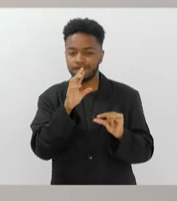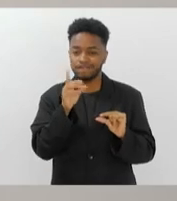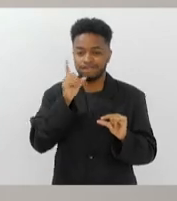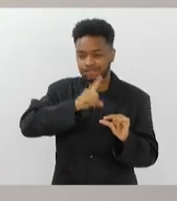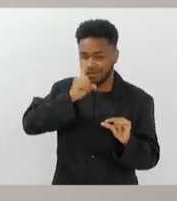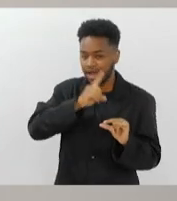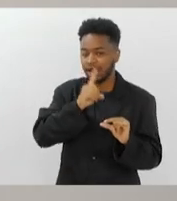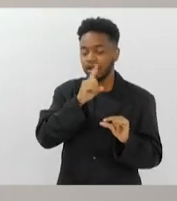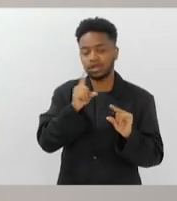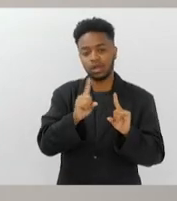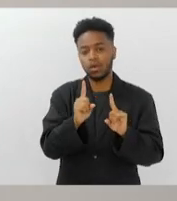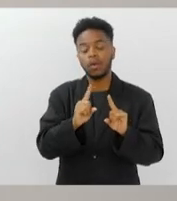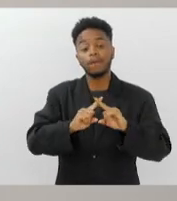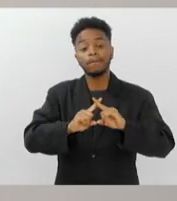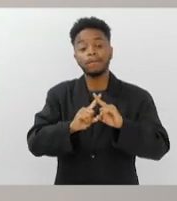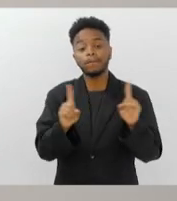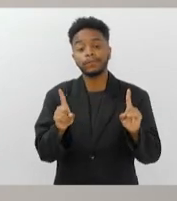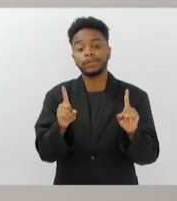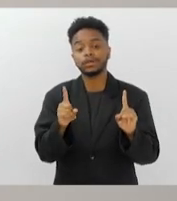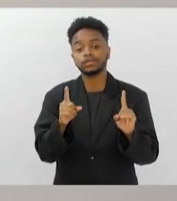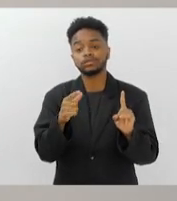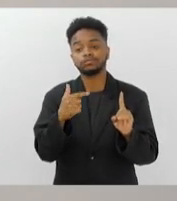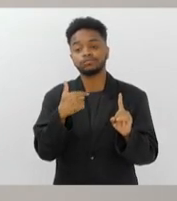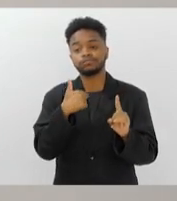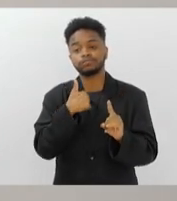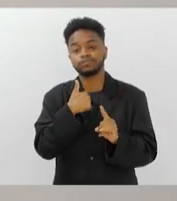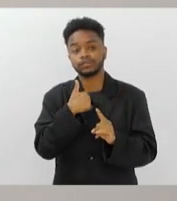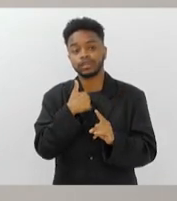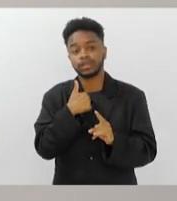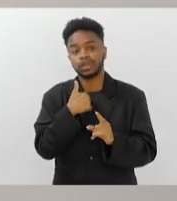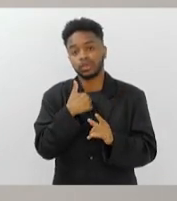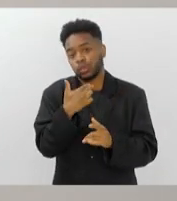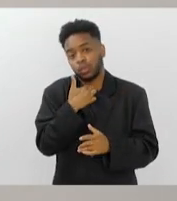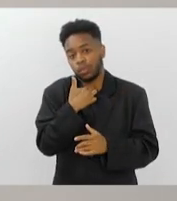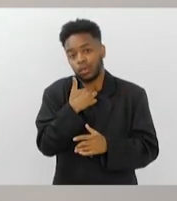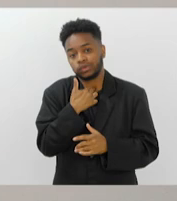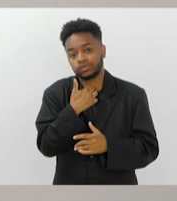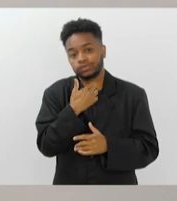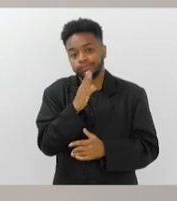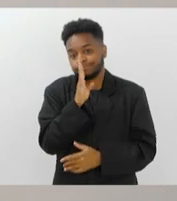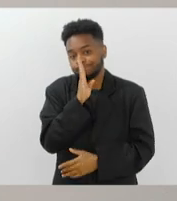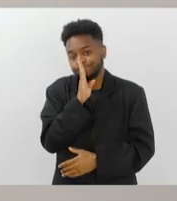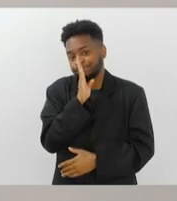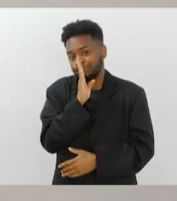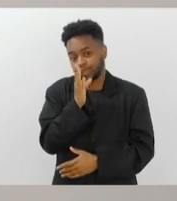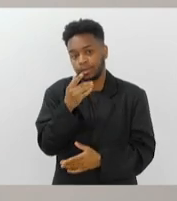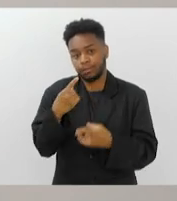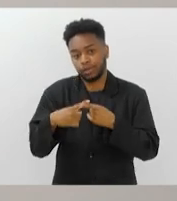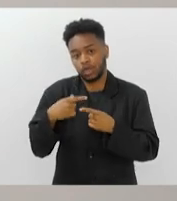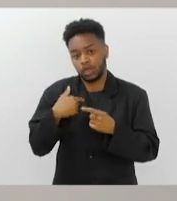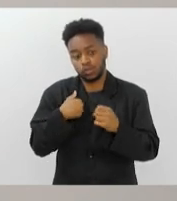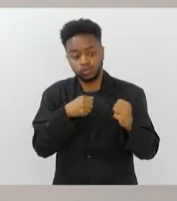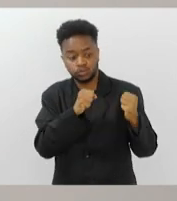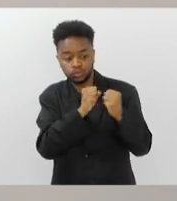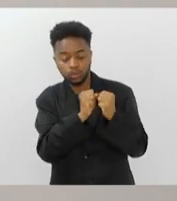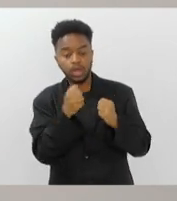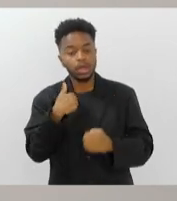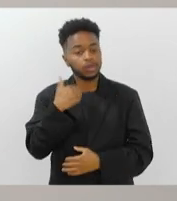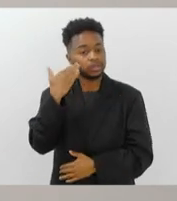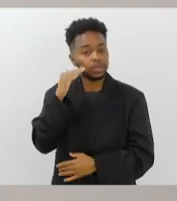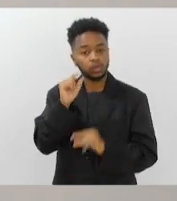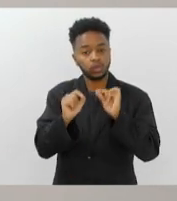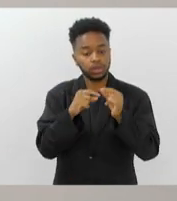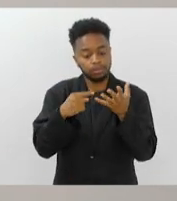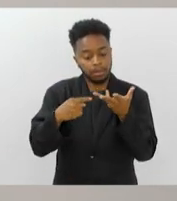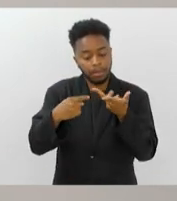Secretária mas eu digo que a gente não eu não posso deixar de de defendê-la por estar ao lado dela de entender todo o sofrimento que ela tem